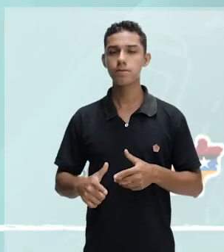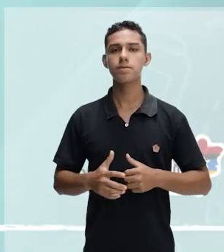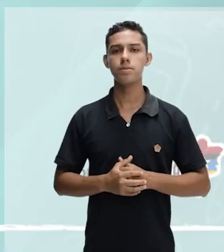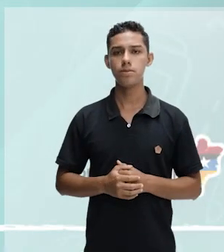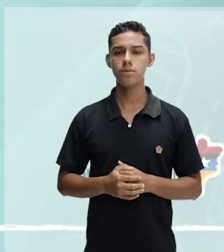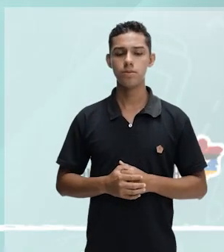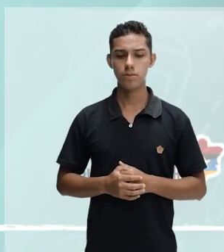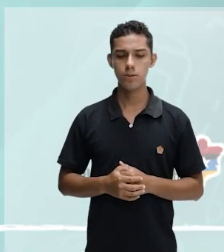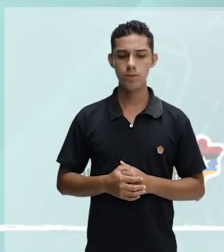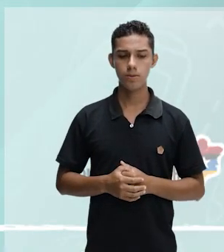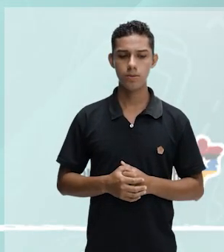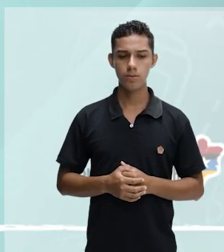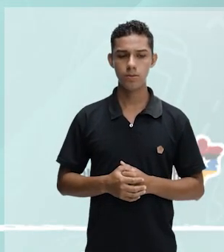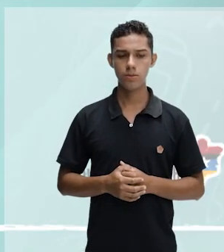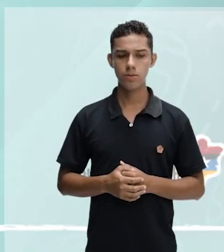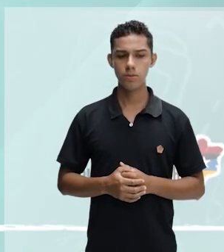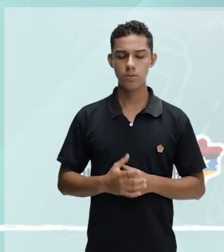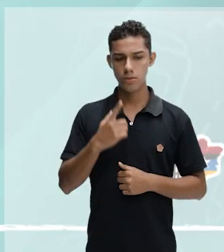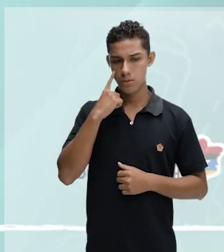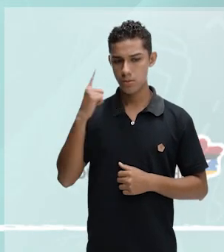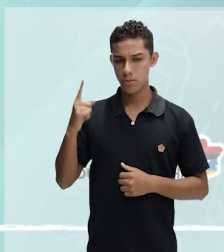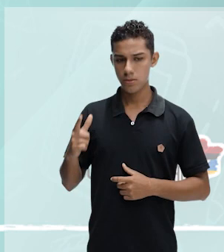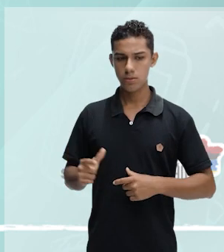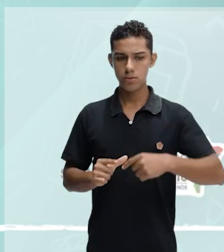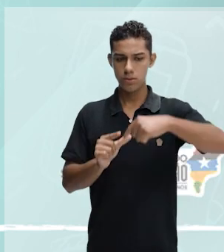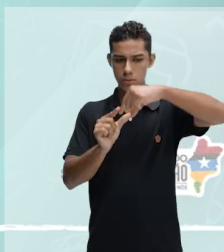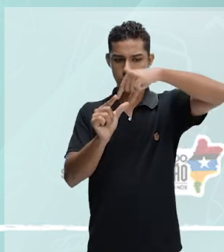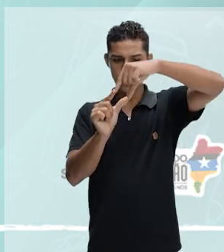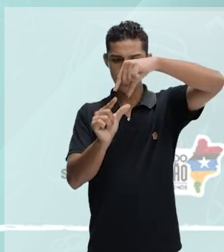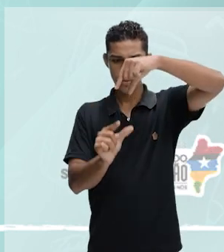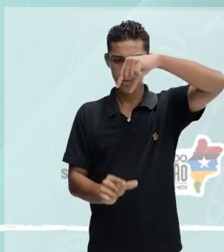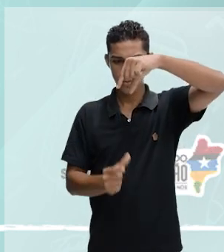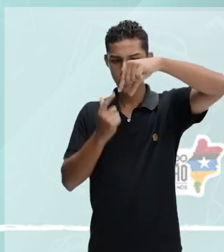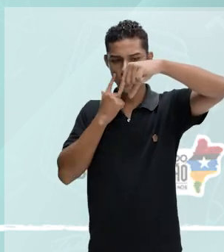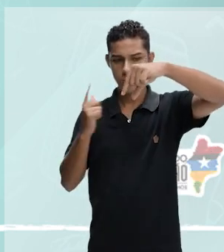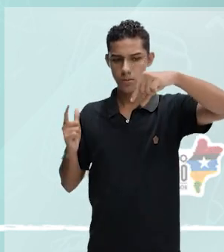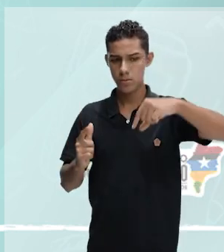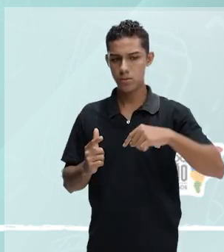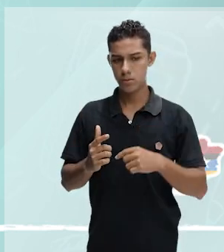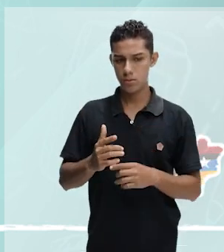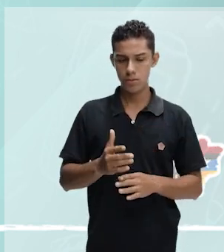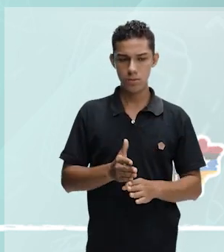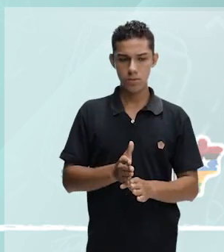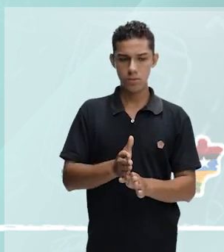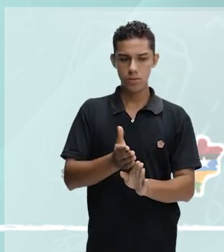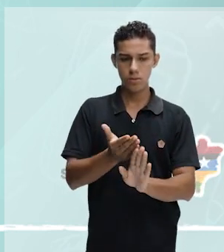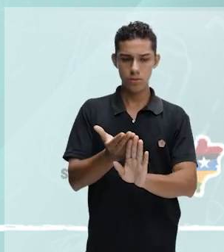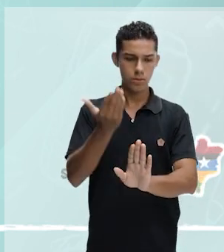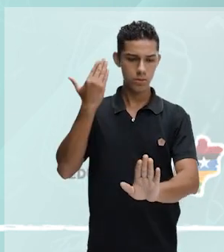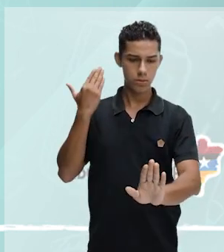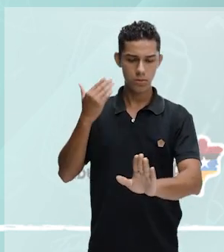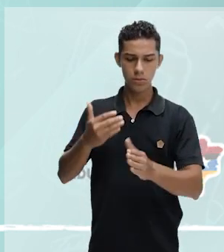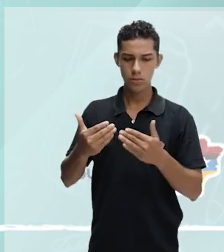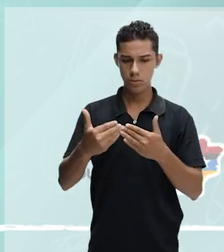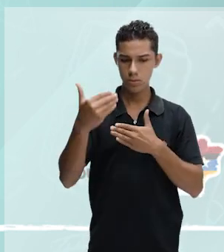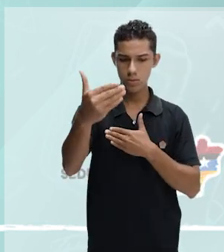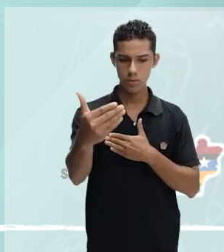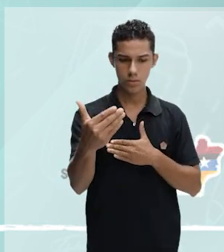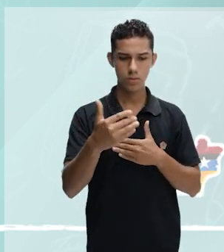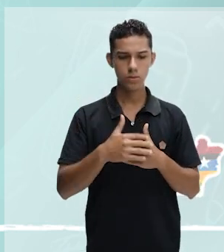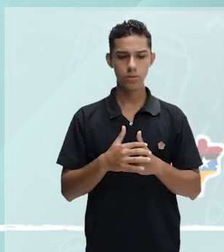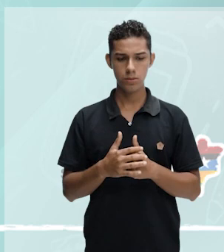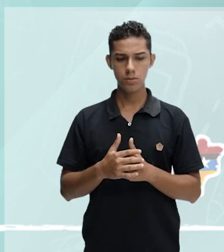futuramente. Está aqui uma coluna vertebral. Coloquei aqui, ó, uma imagem anterior, posterior e uma imagem